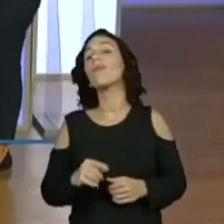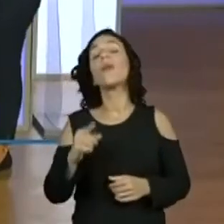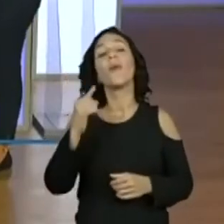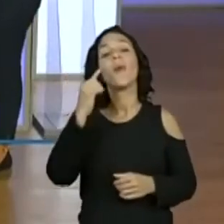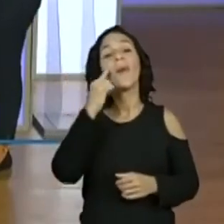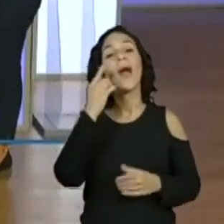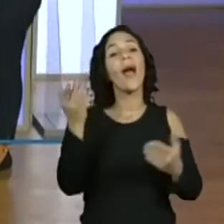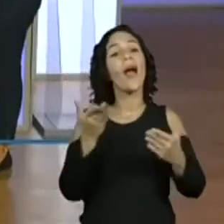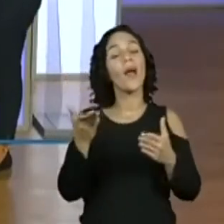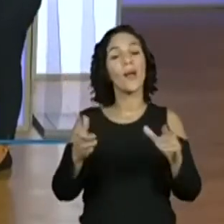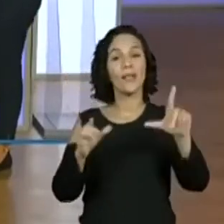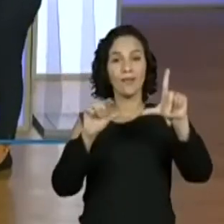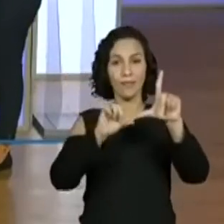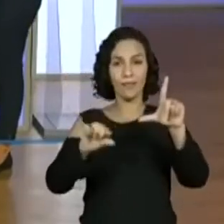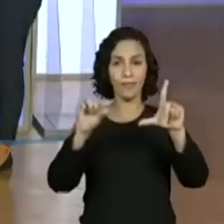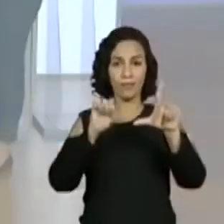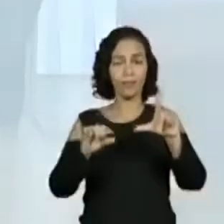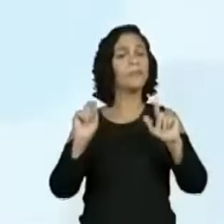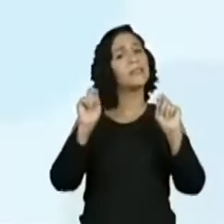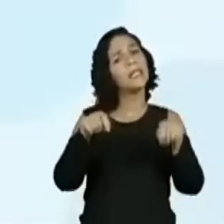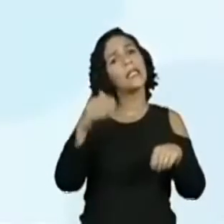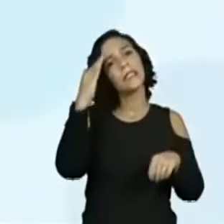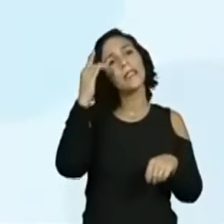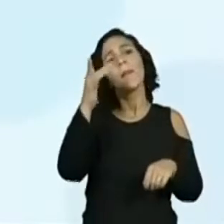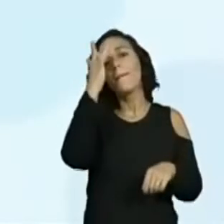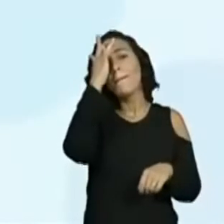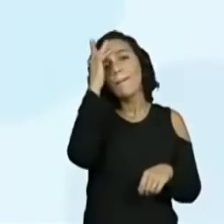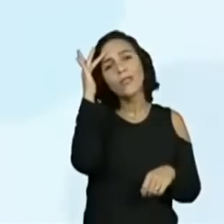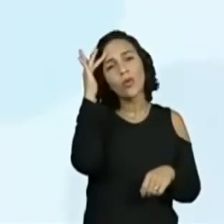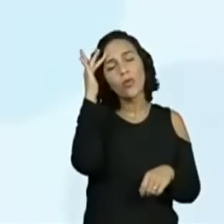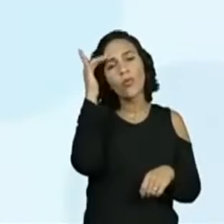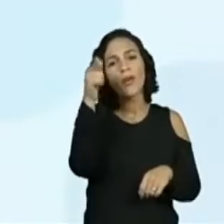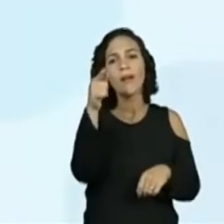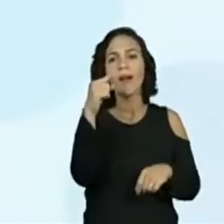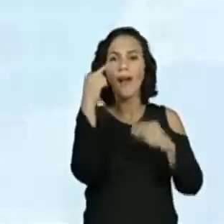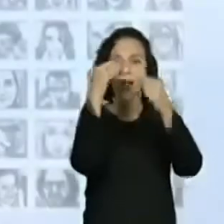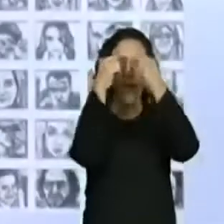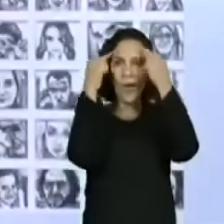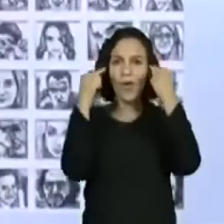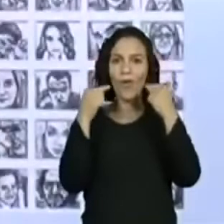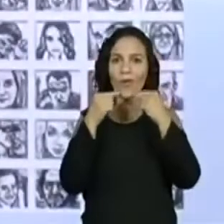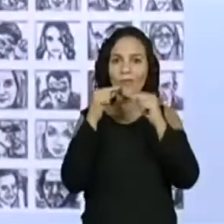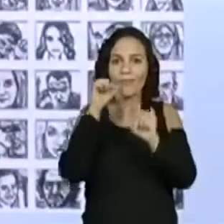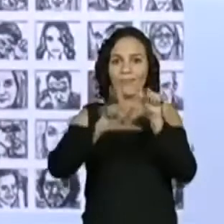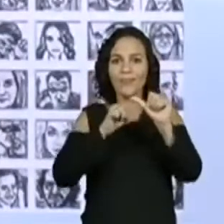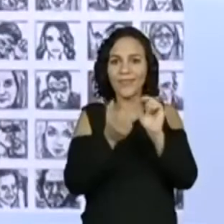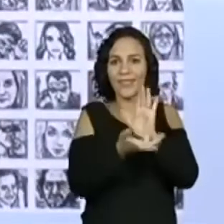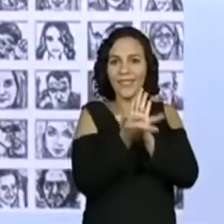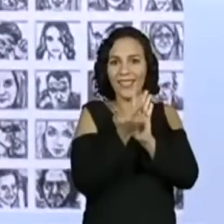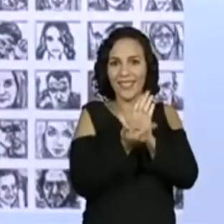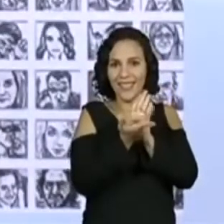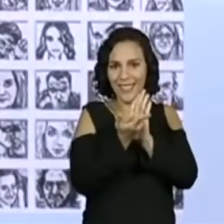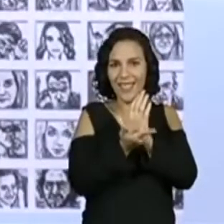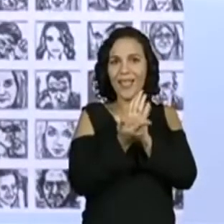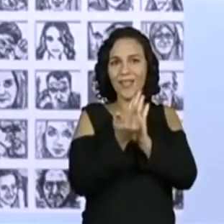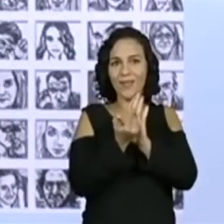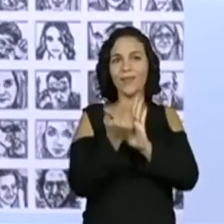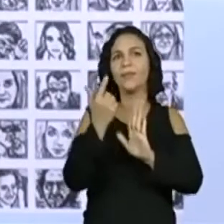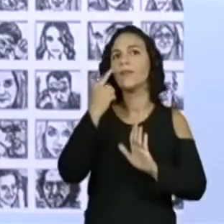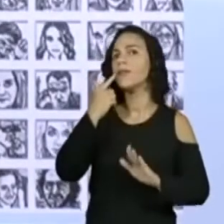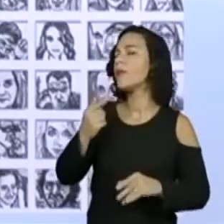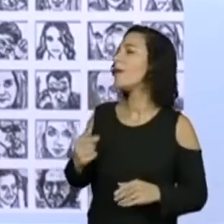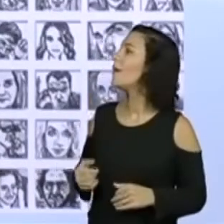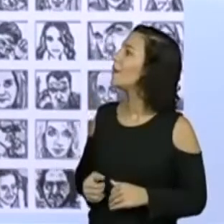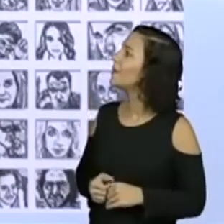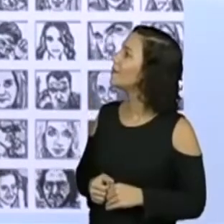a gente consegue ver rosto de pessoas que está em forma de desenho, foi transformada em desenho. Nós sabemos que é. Será que tem motivo para isso, professora?